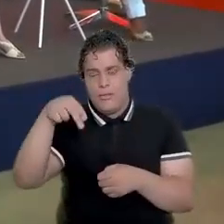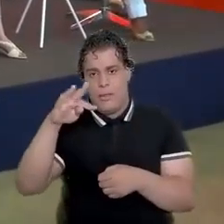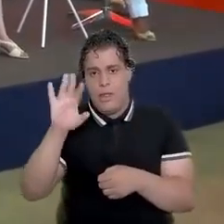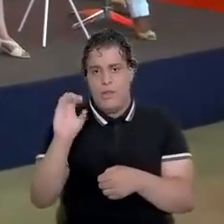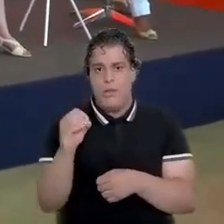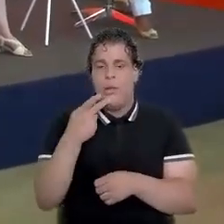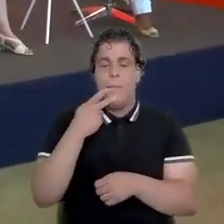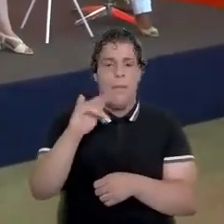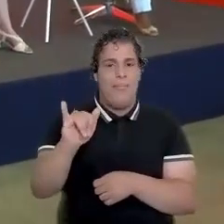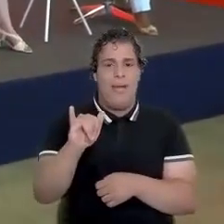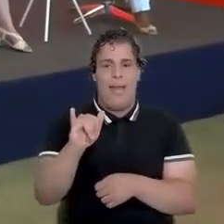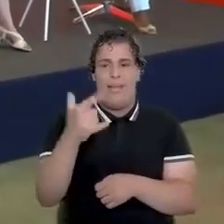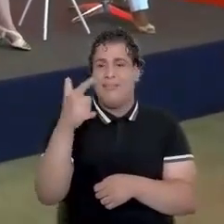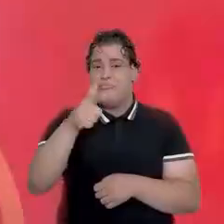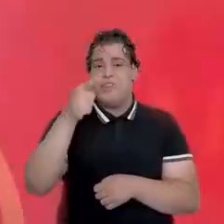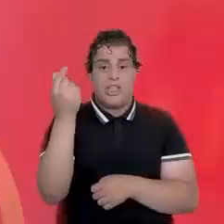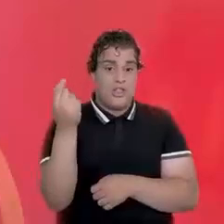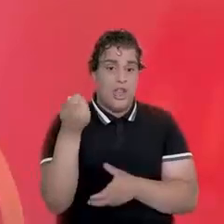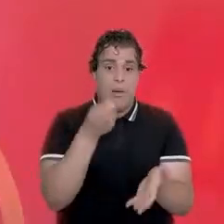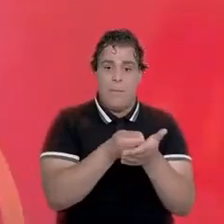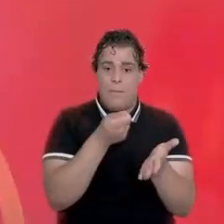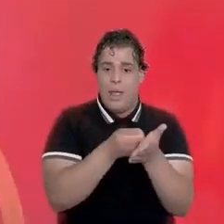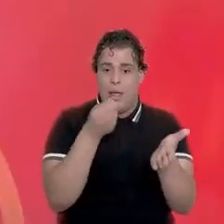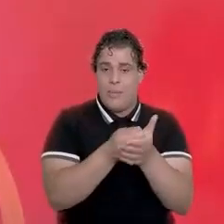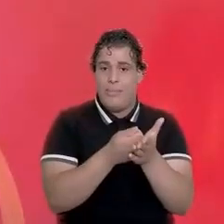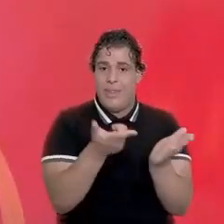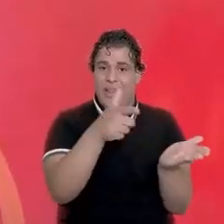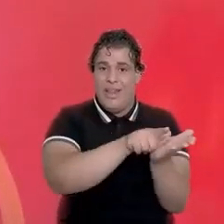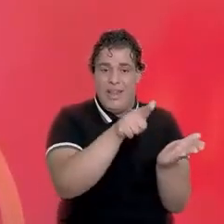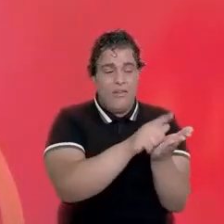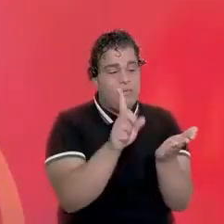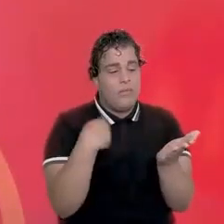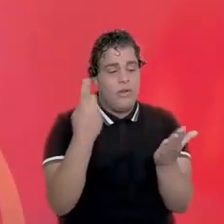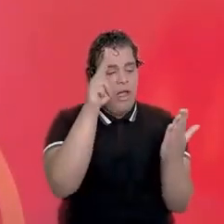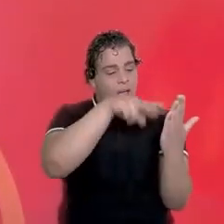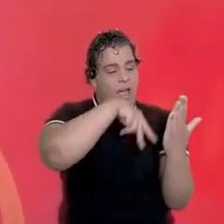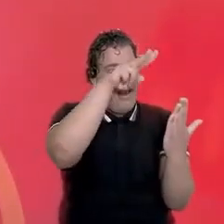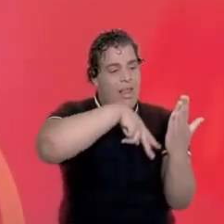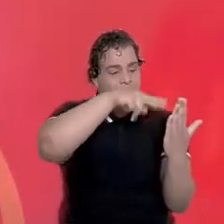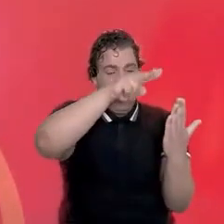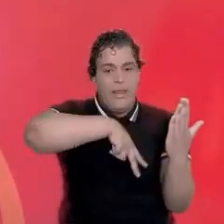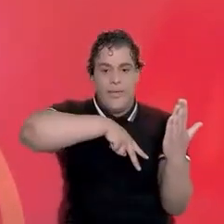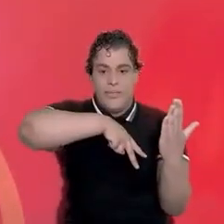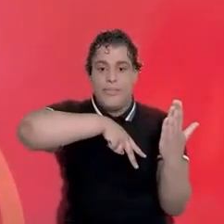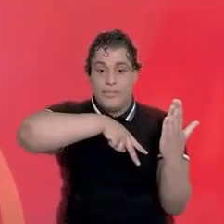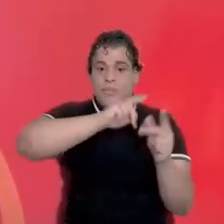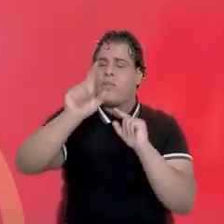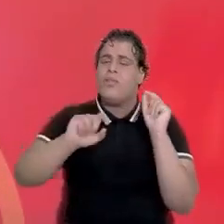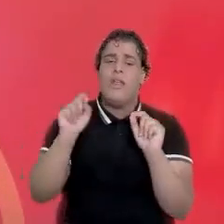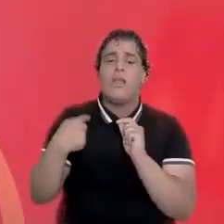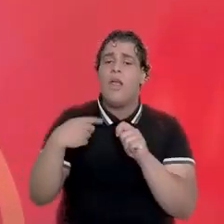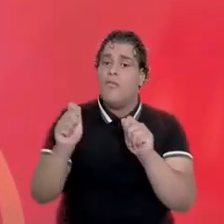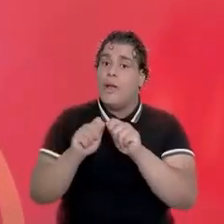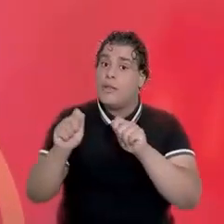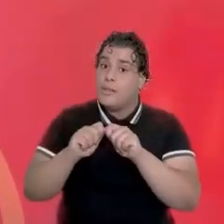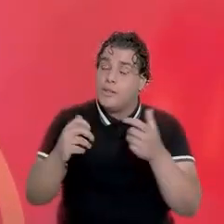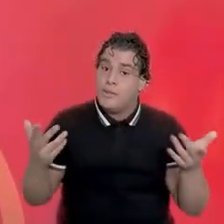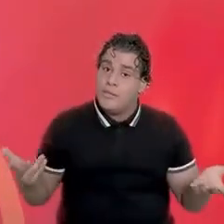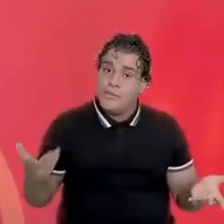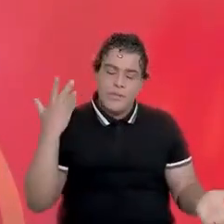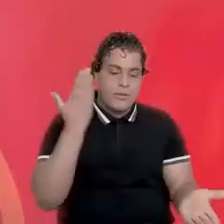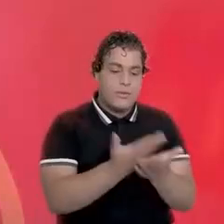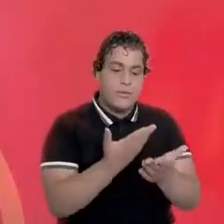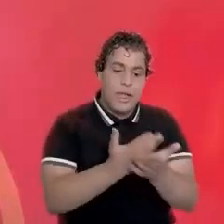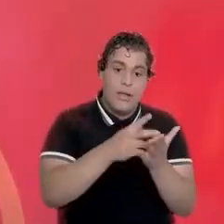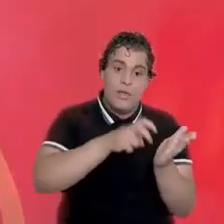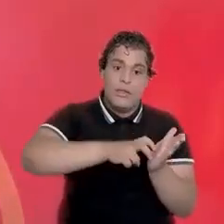tinha condição de comprar livros para que a gente pudesse ler. O que eu fazia? Eu